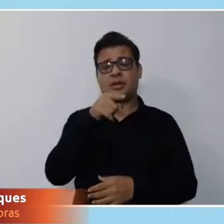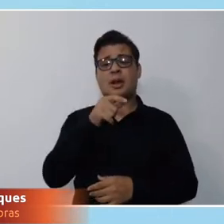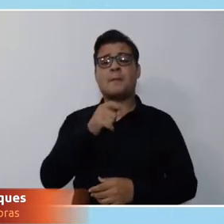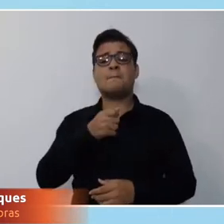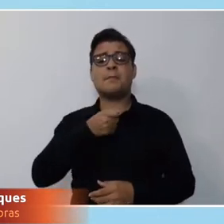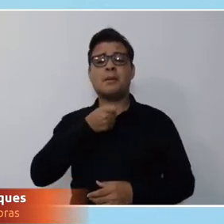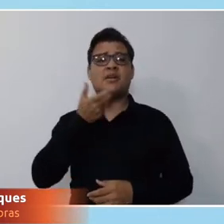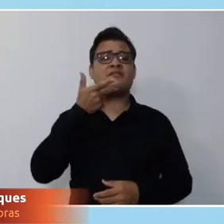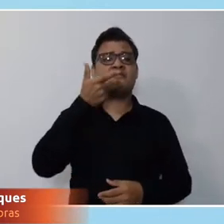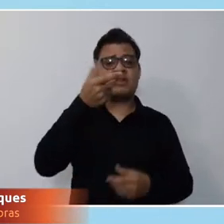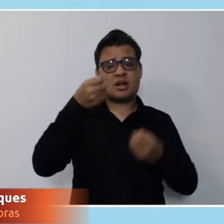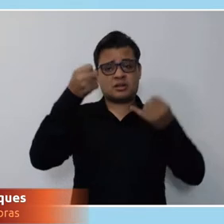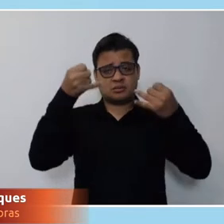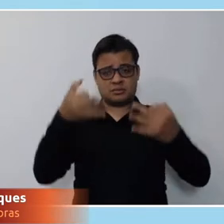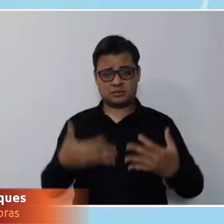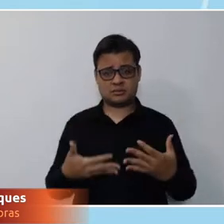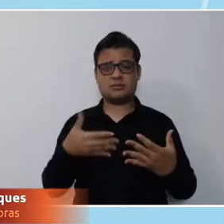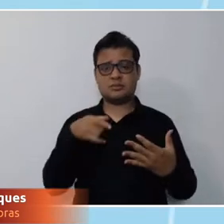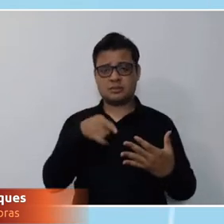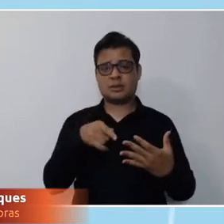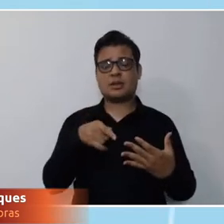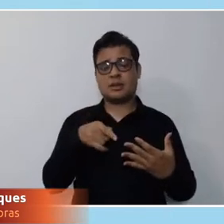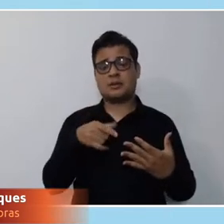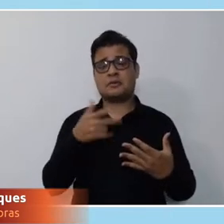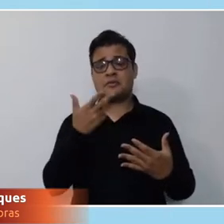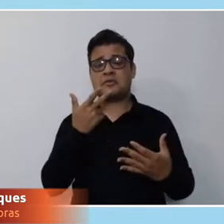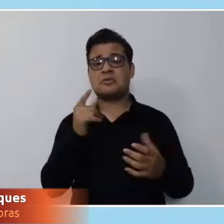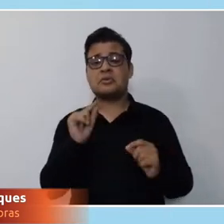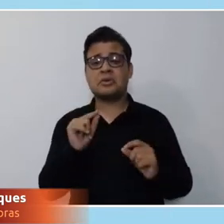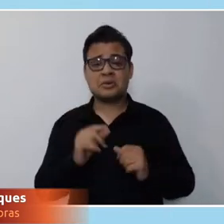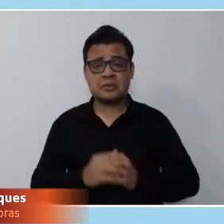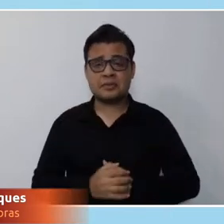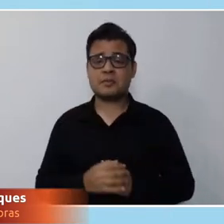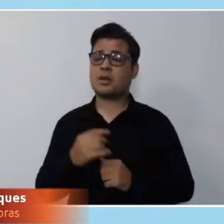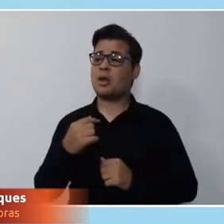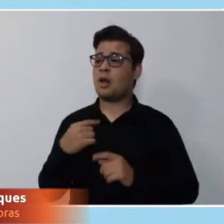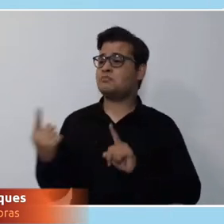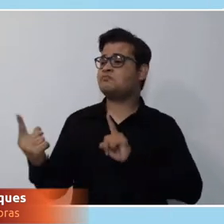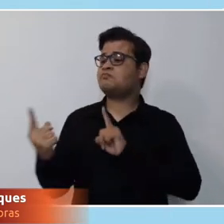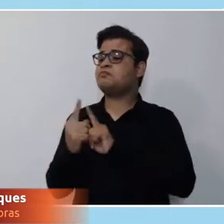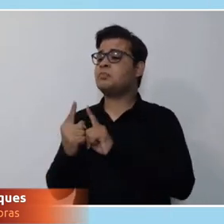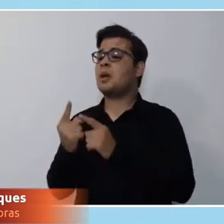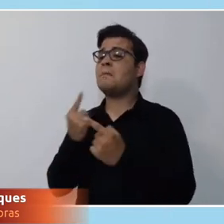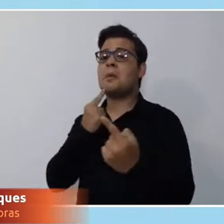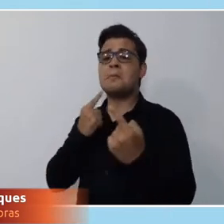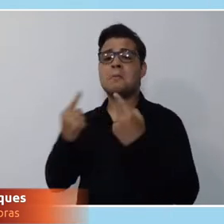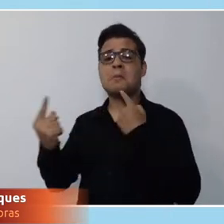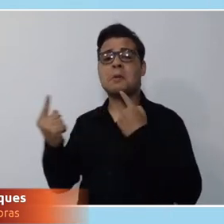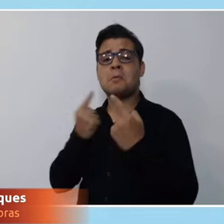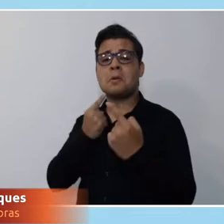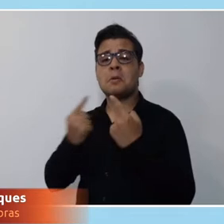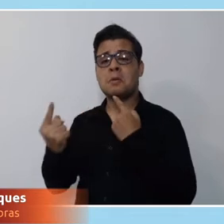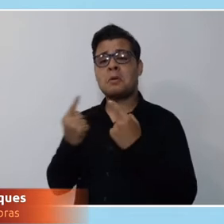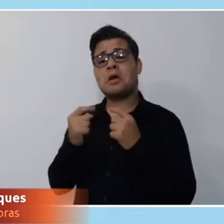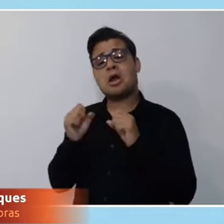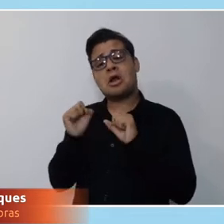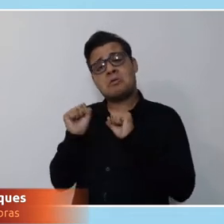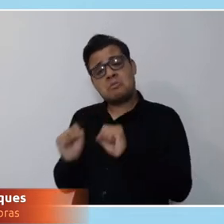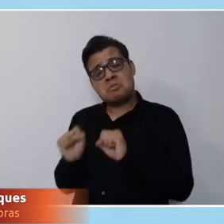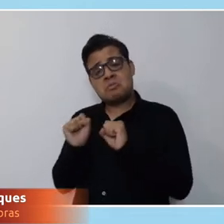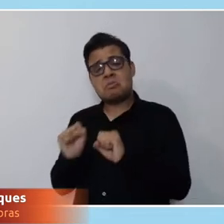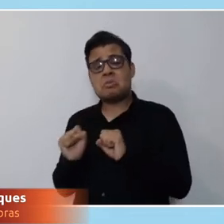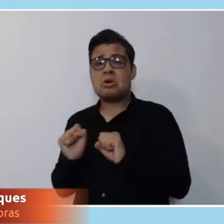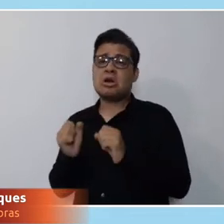do encontro que teve com Vladimir Putin, de que a sua conversa com o líder russo pode ou não